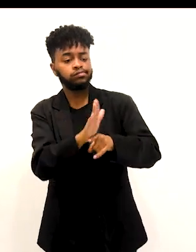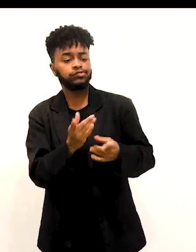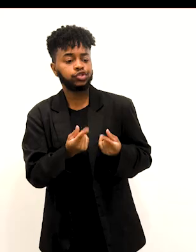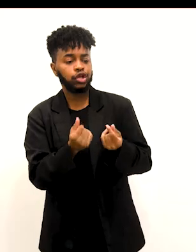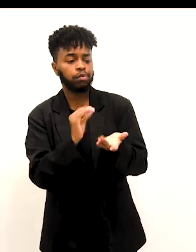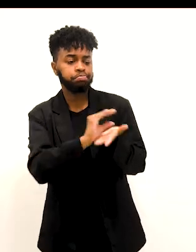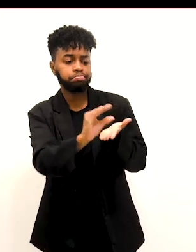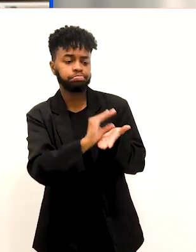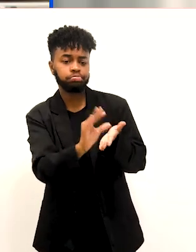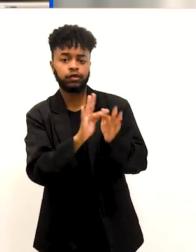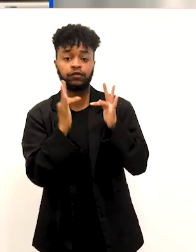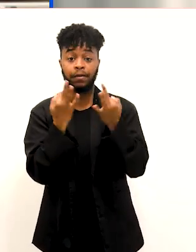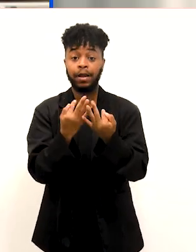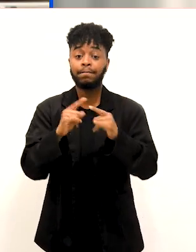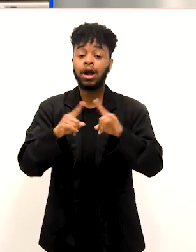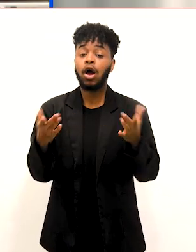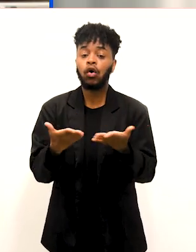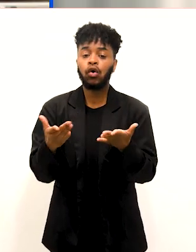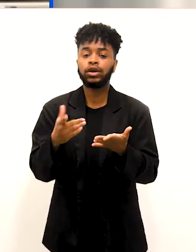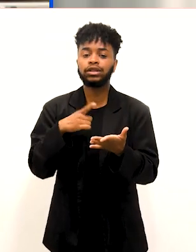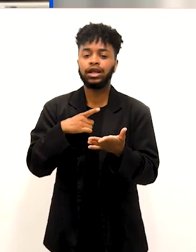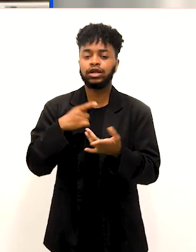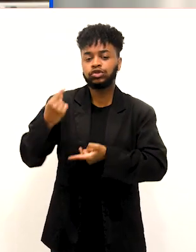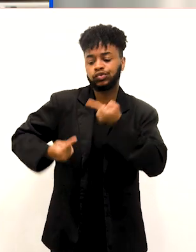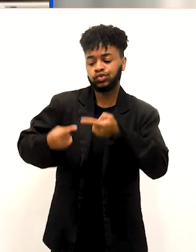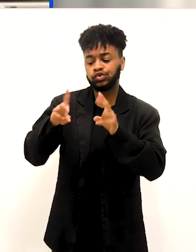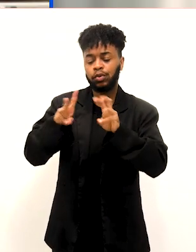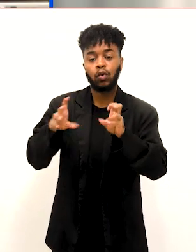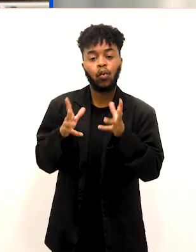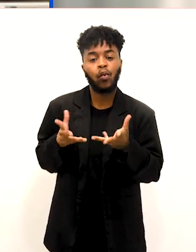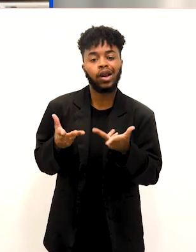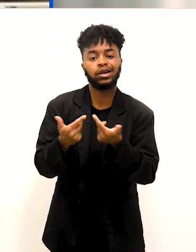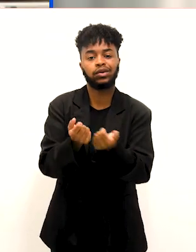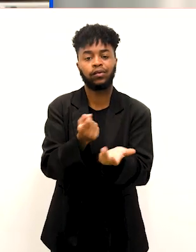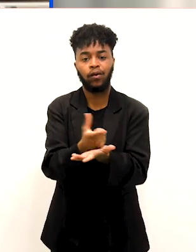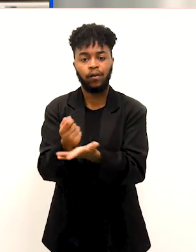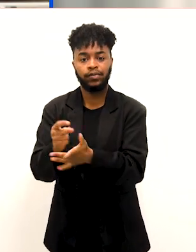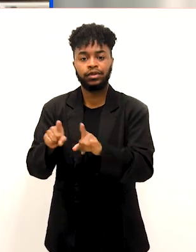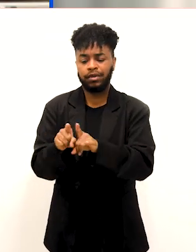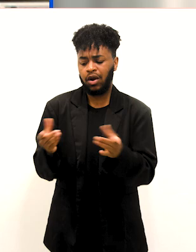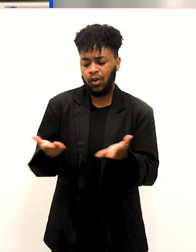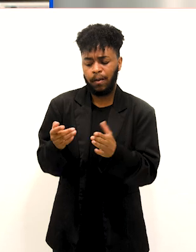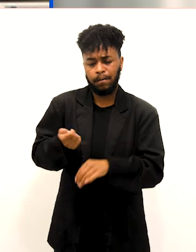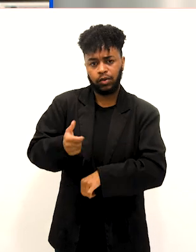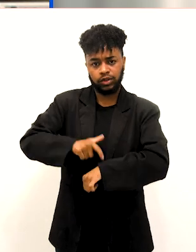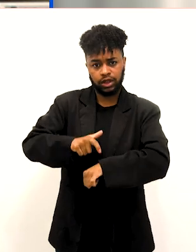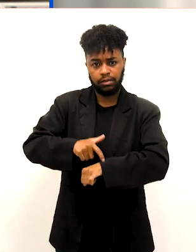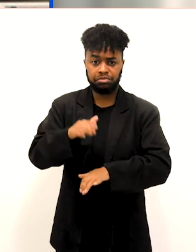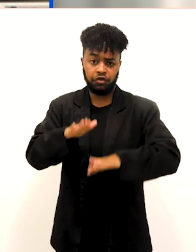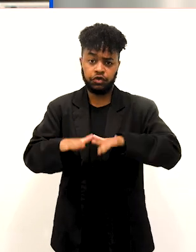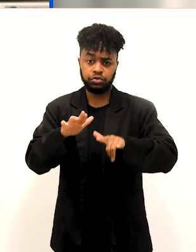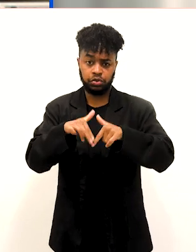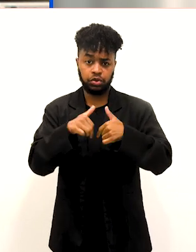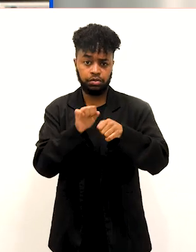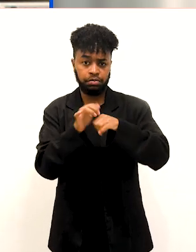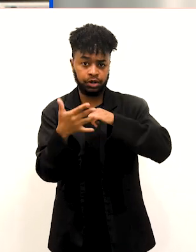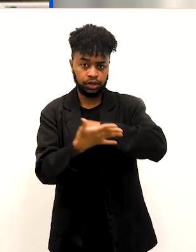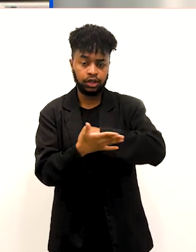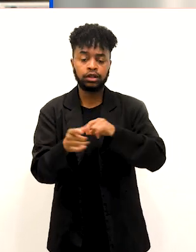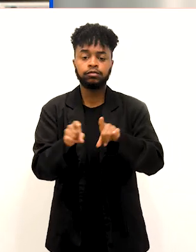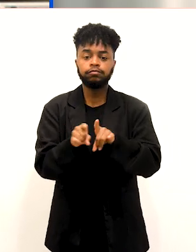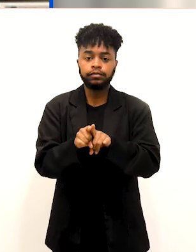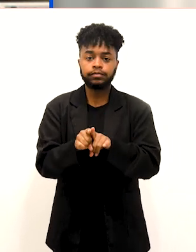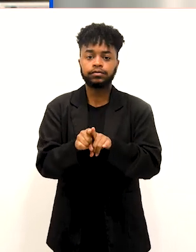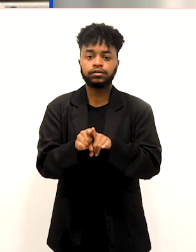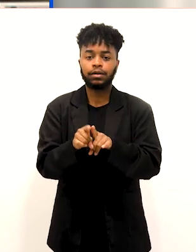que começou a trabalhar a qualidade do consumo. Infelizmente, mais recentemente, talvez como fruto da pandemia, eu